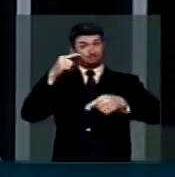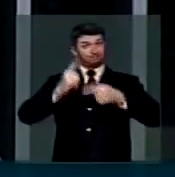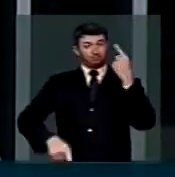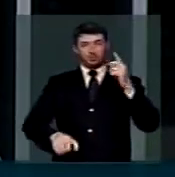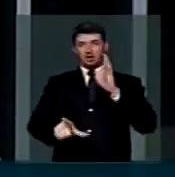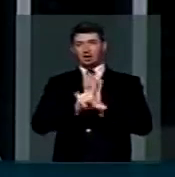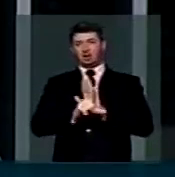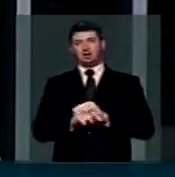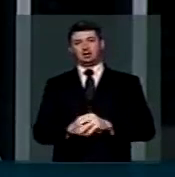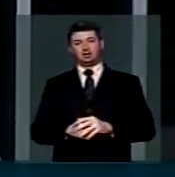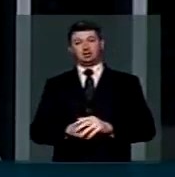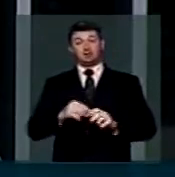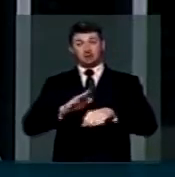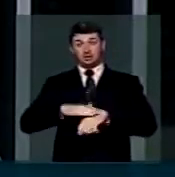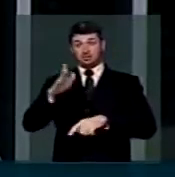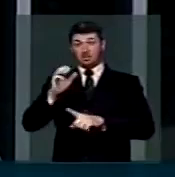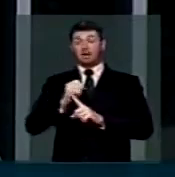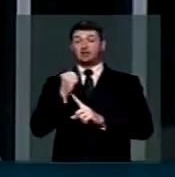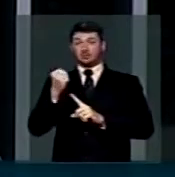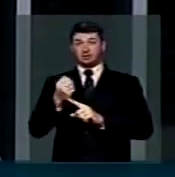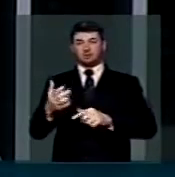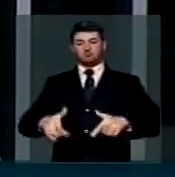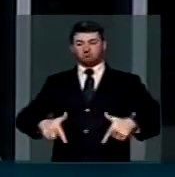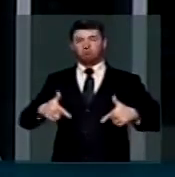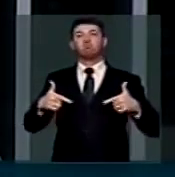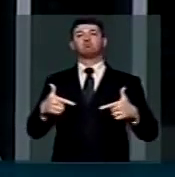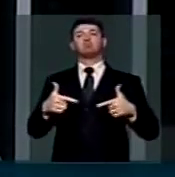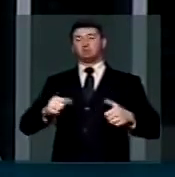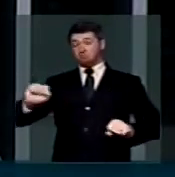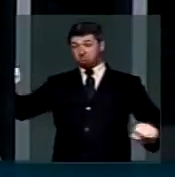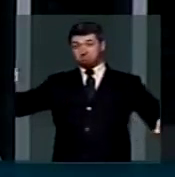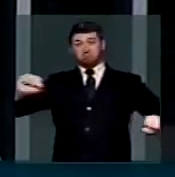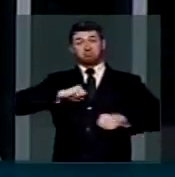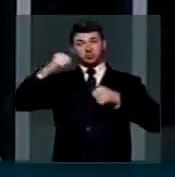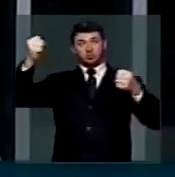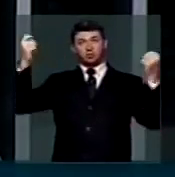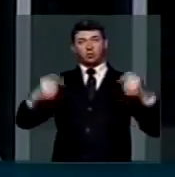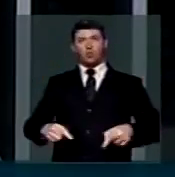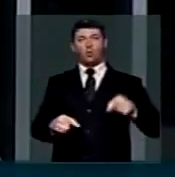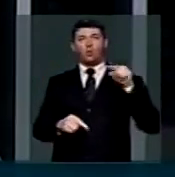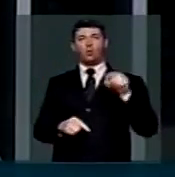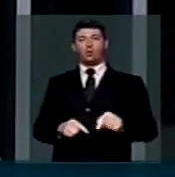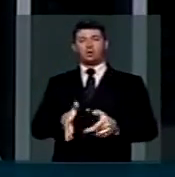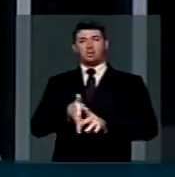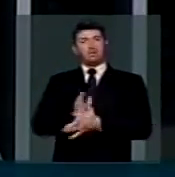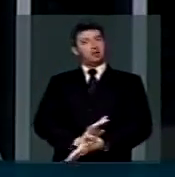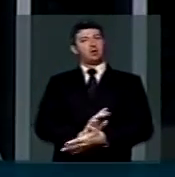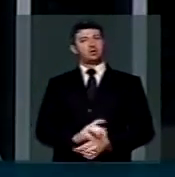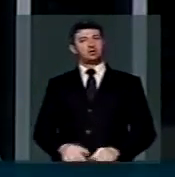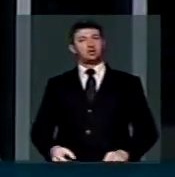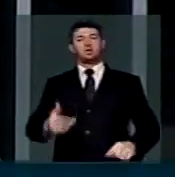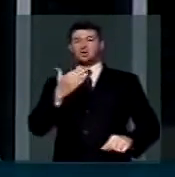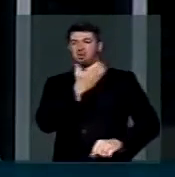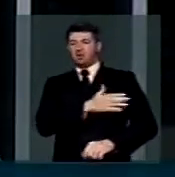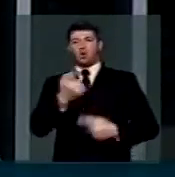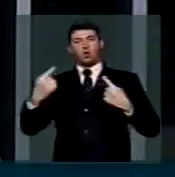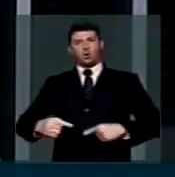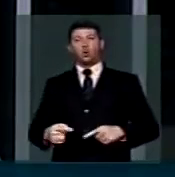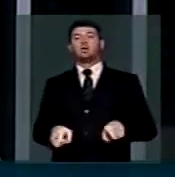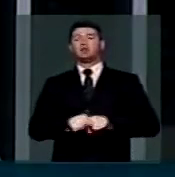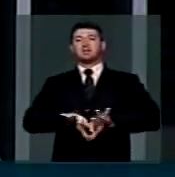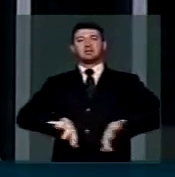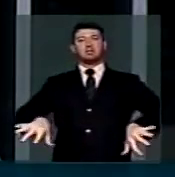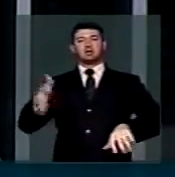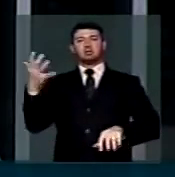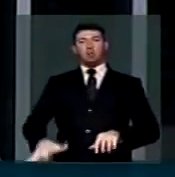legislação e cada vez mais a sociedade se levanta e se revolta contra a discriminação, contra o preconceito e contra a